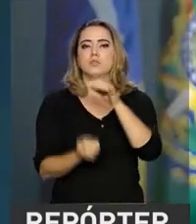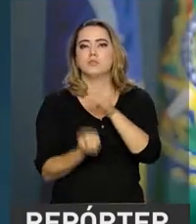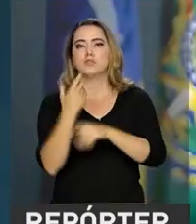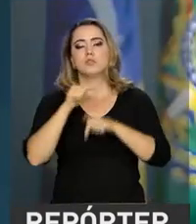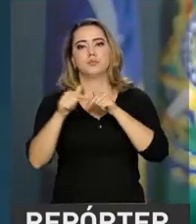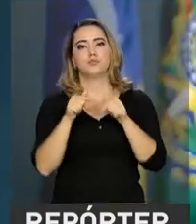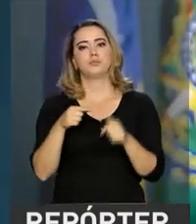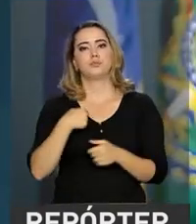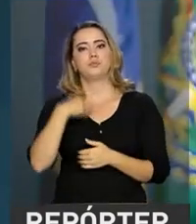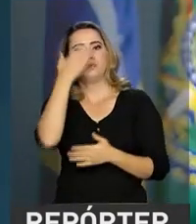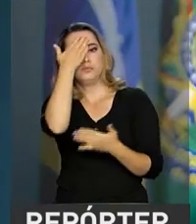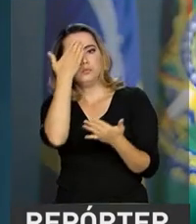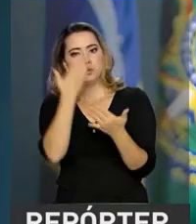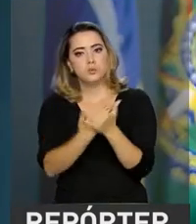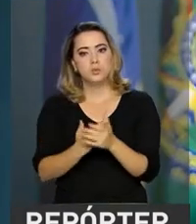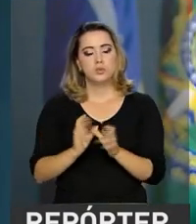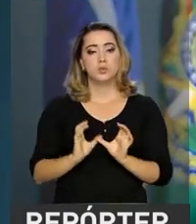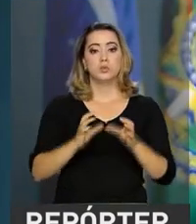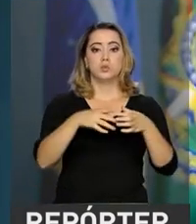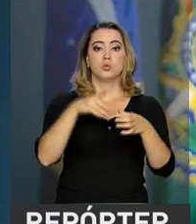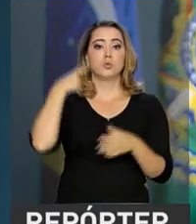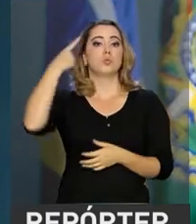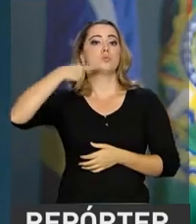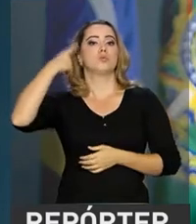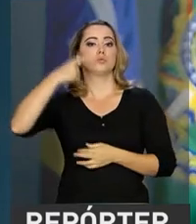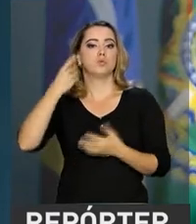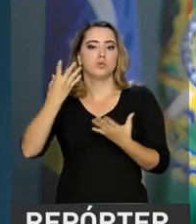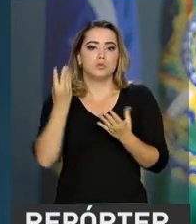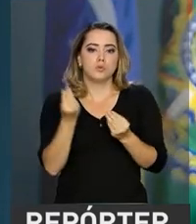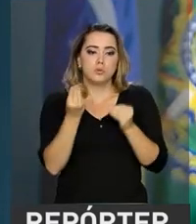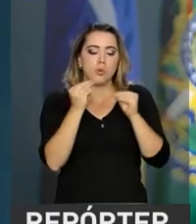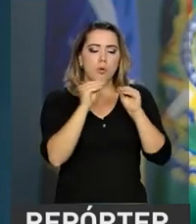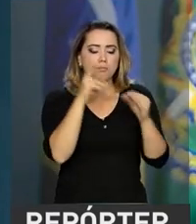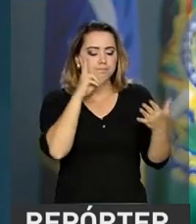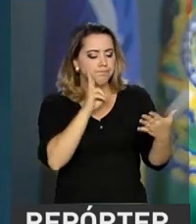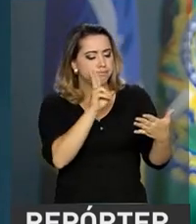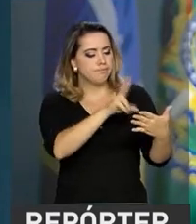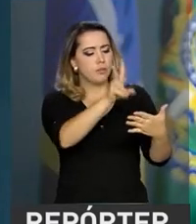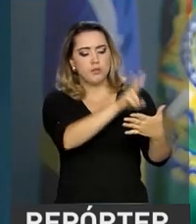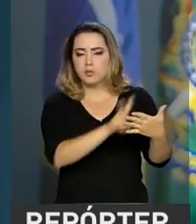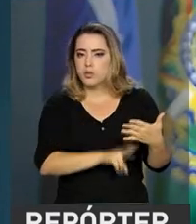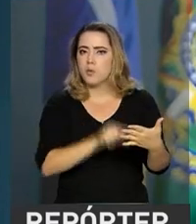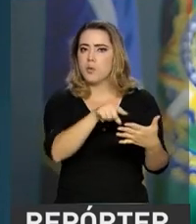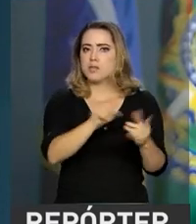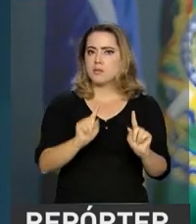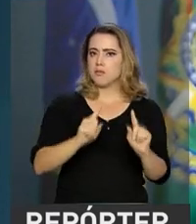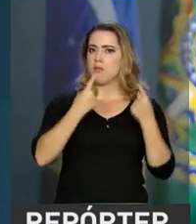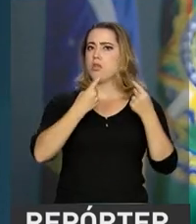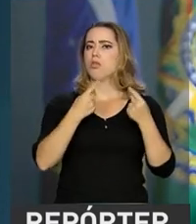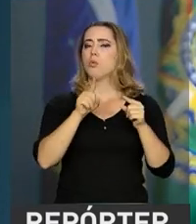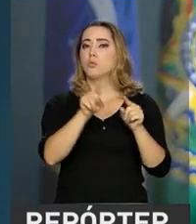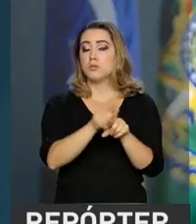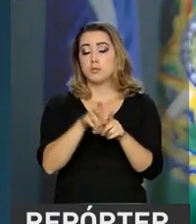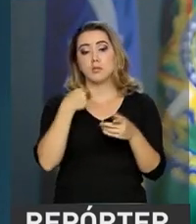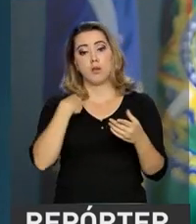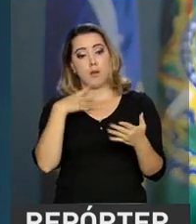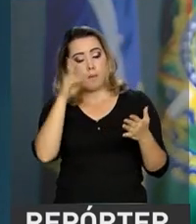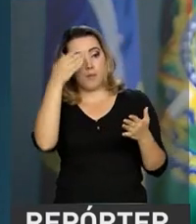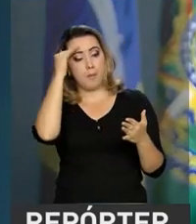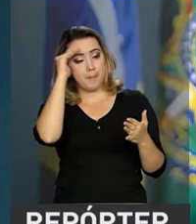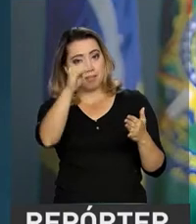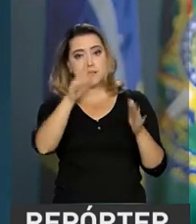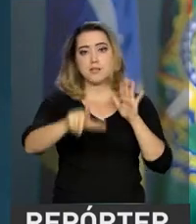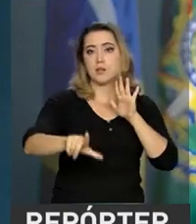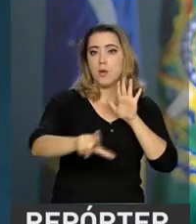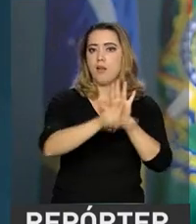Tenho convicção de que os parlamentares submeterão essa última denúncia aos critérios técnicos e legais